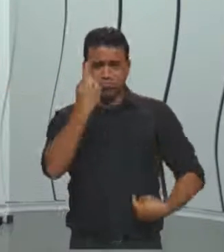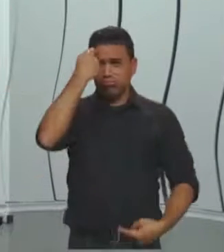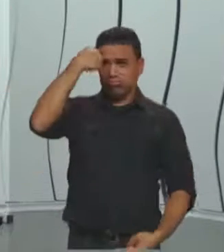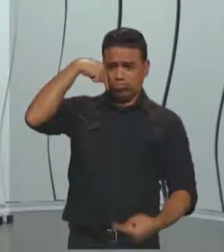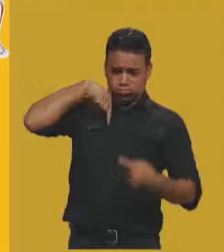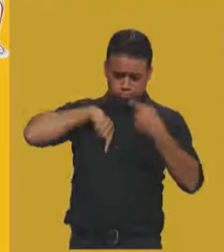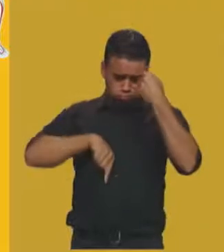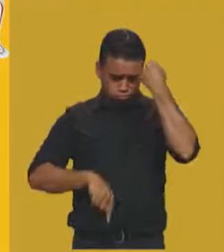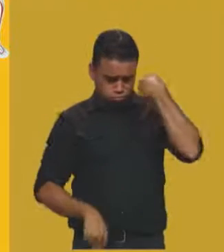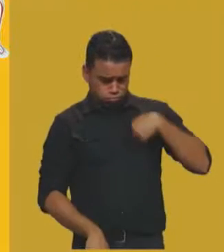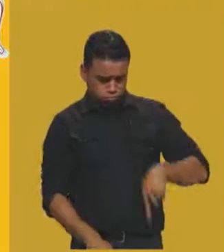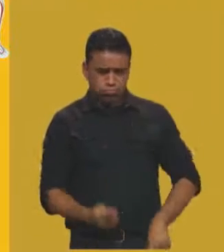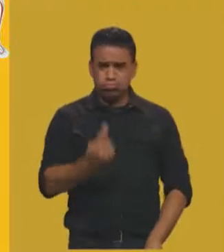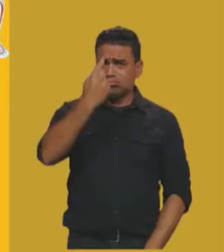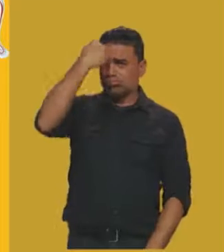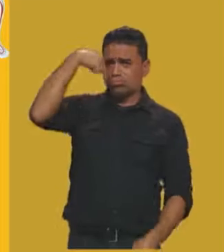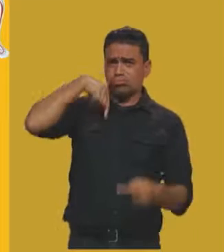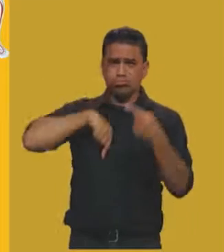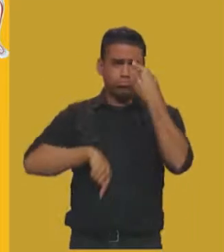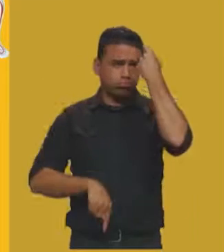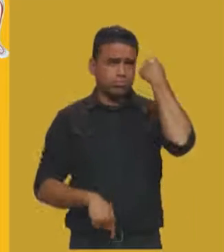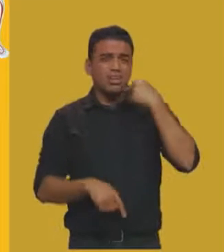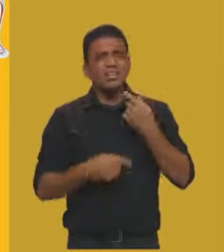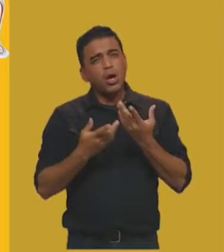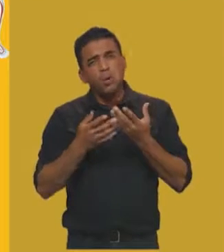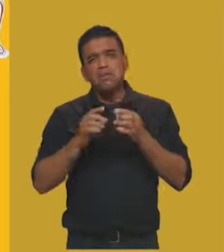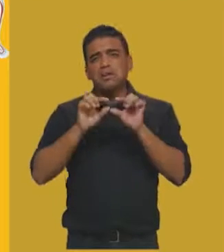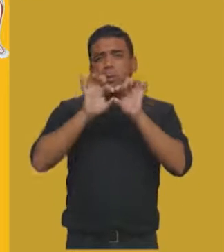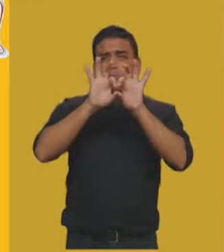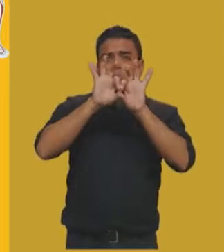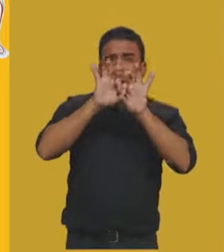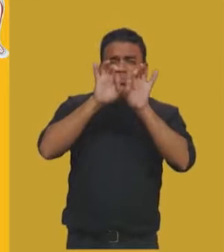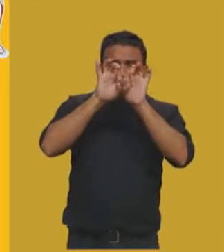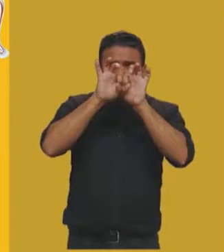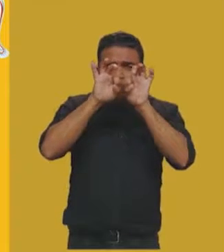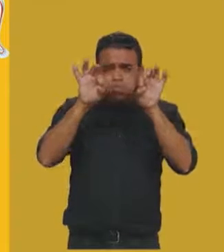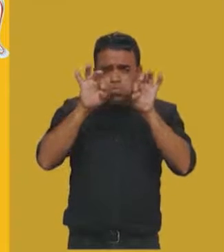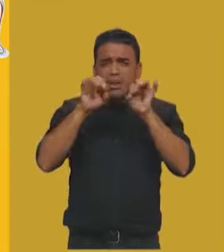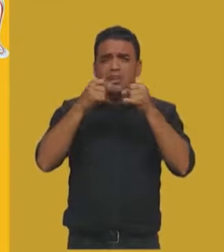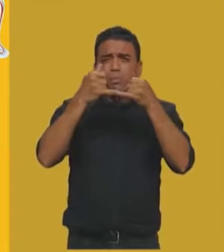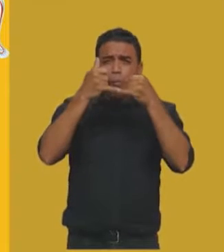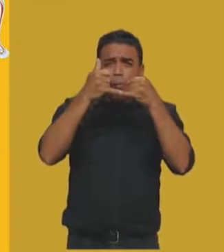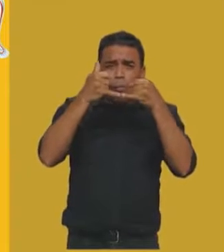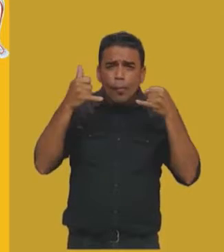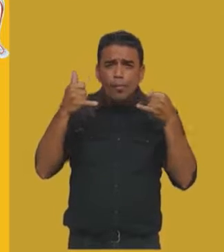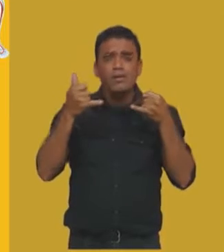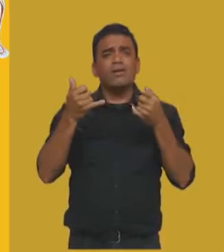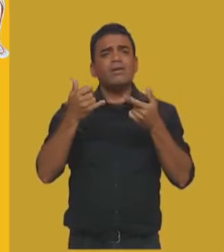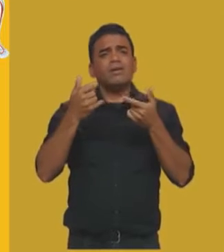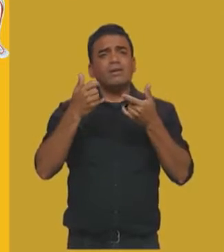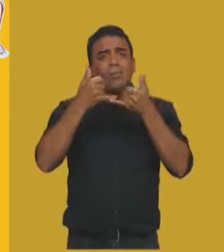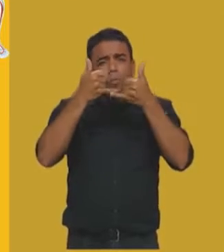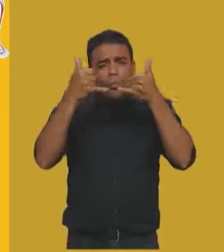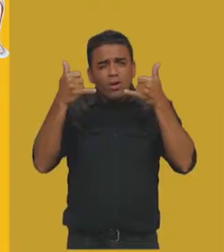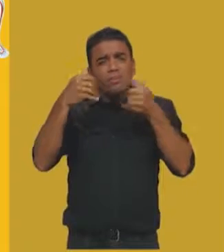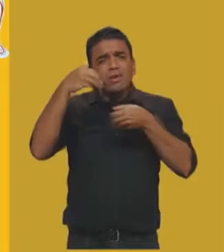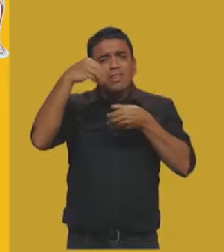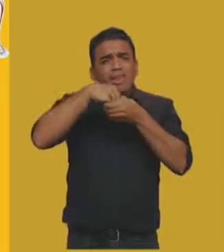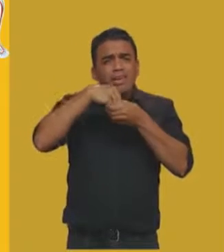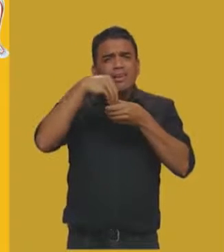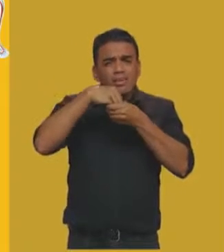vasos sanguíneos, o diâmetro deles vai variar e porque eles percorrem, o sangue passa